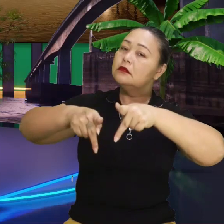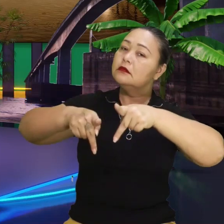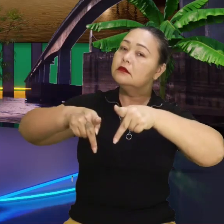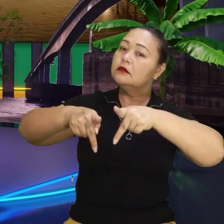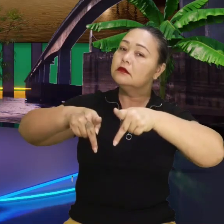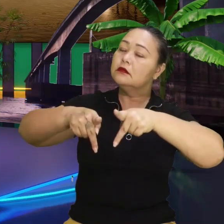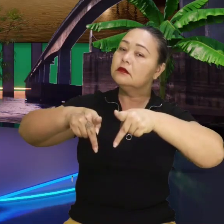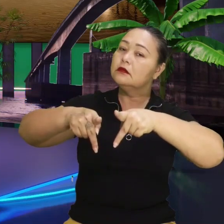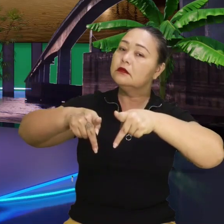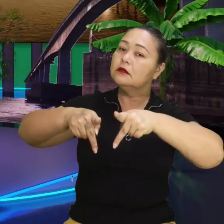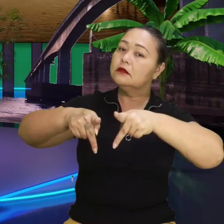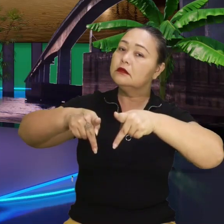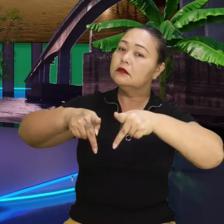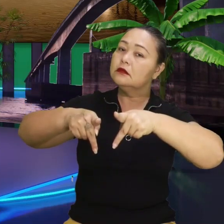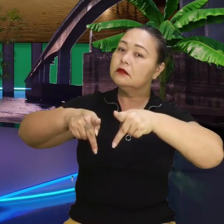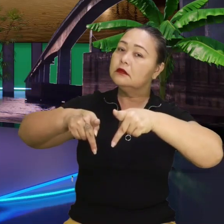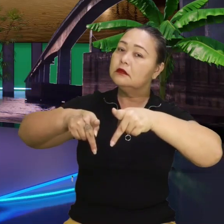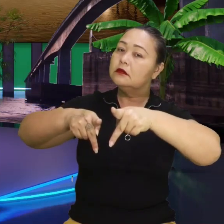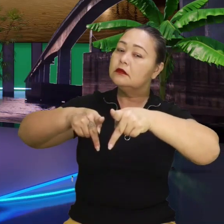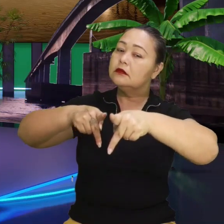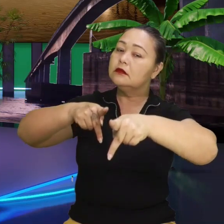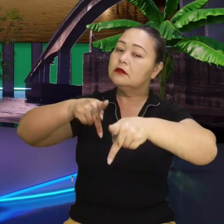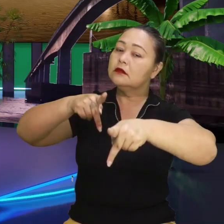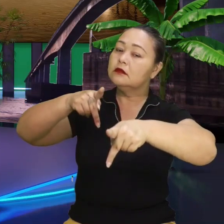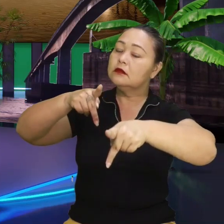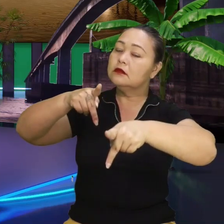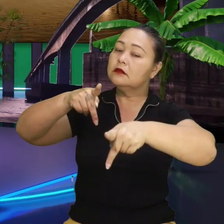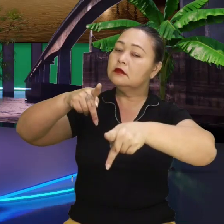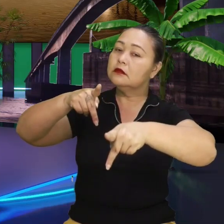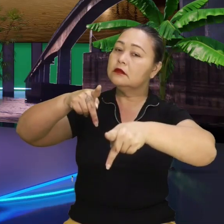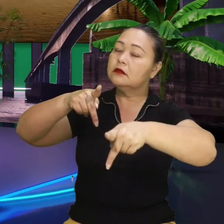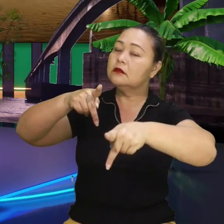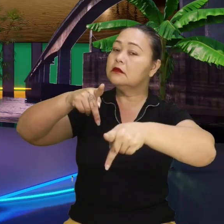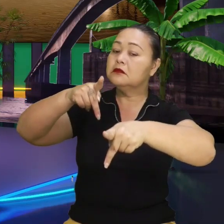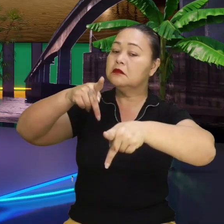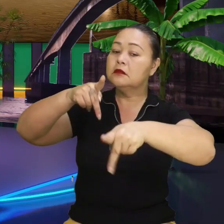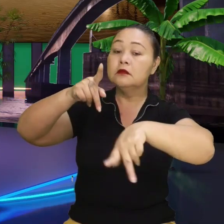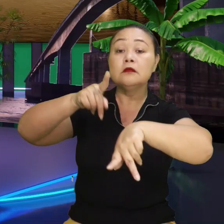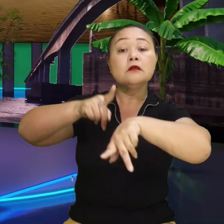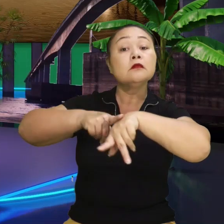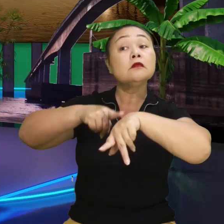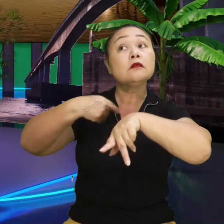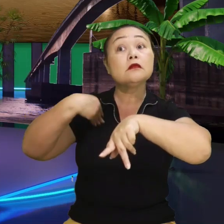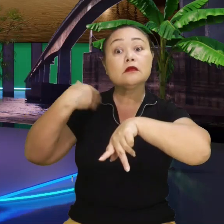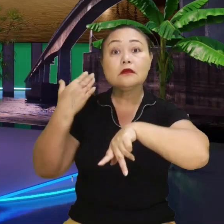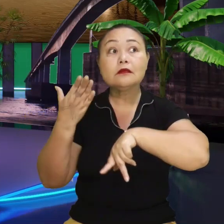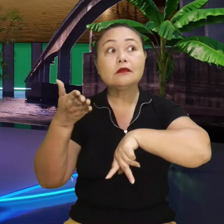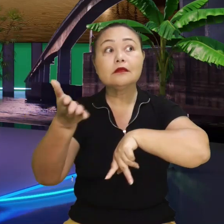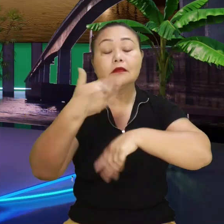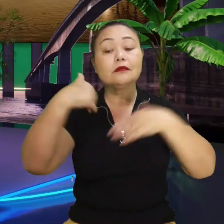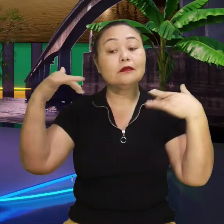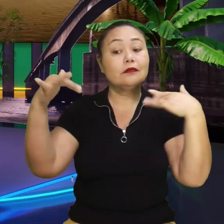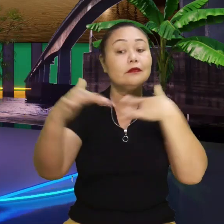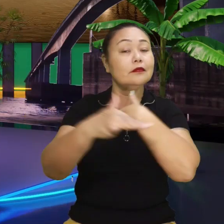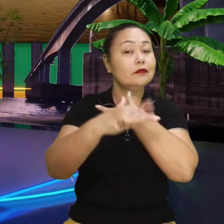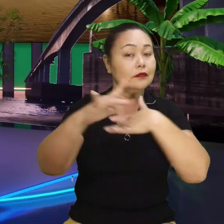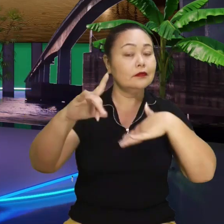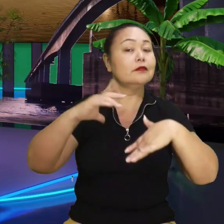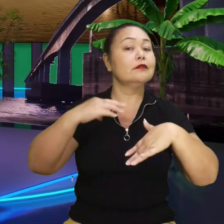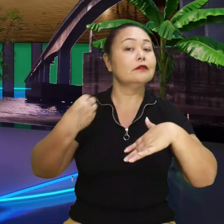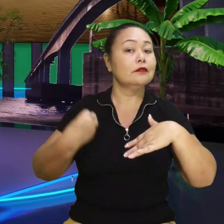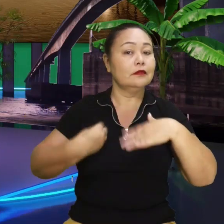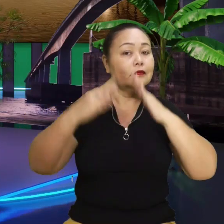que é uma população que não está geralmente no nosso convívio as cidades